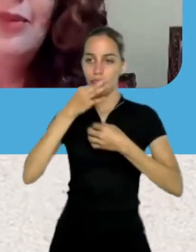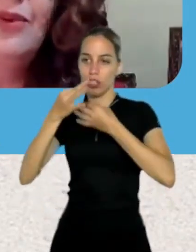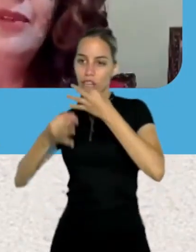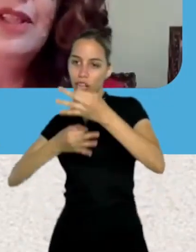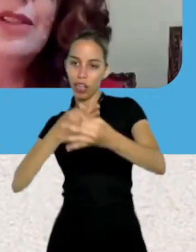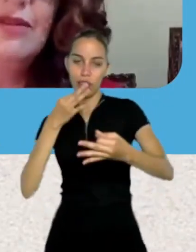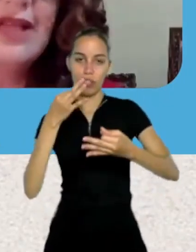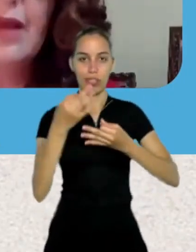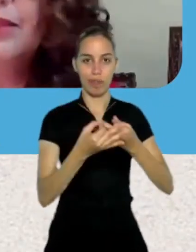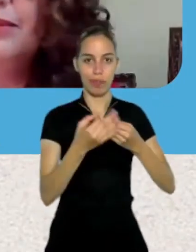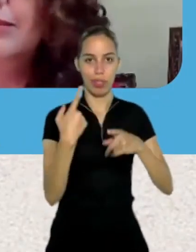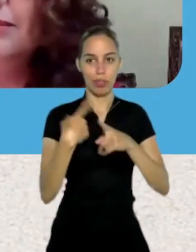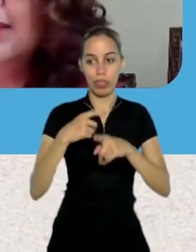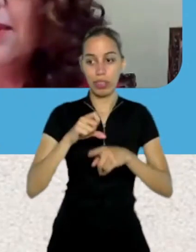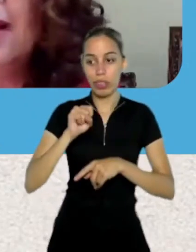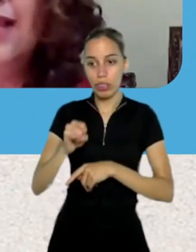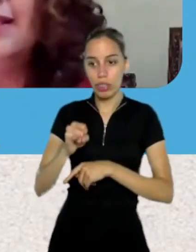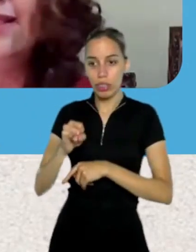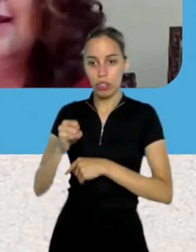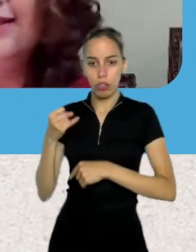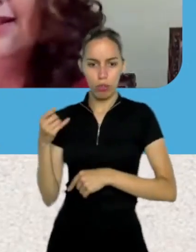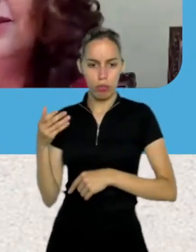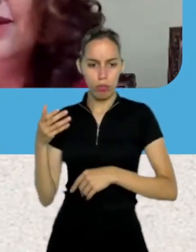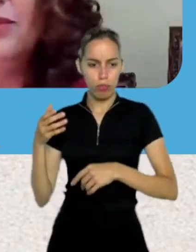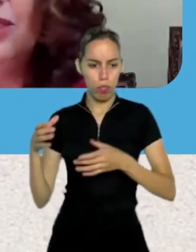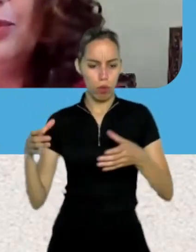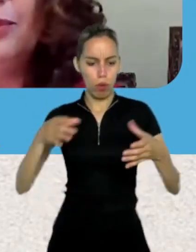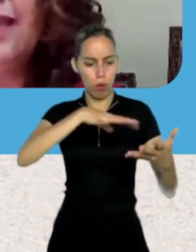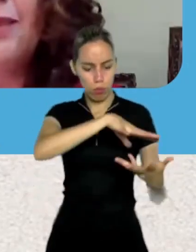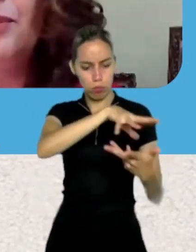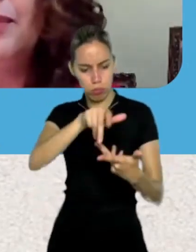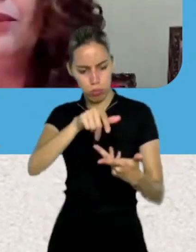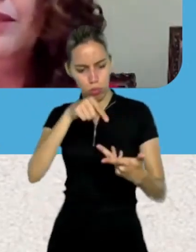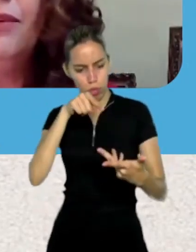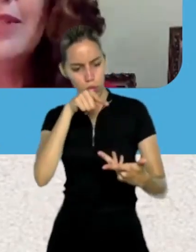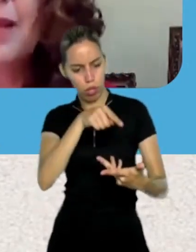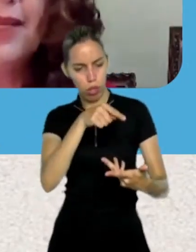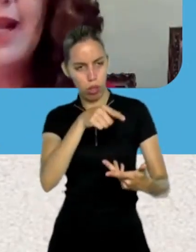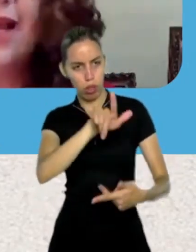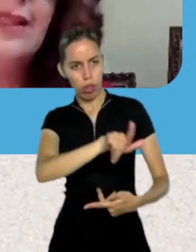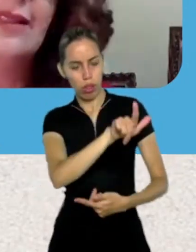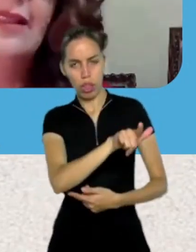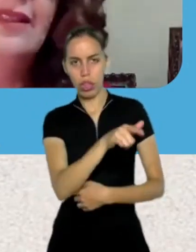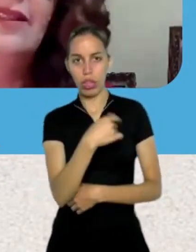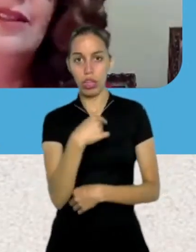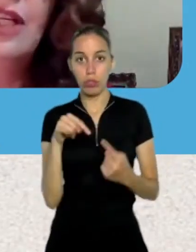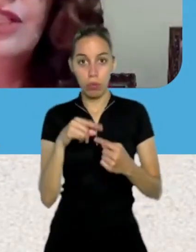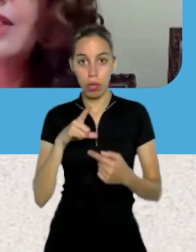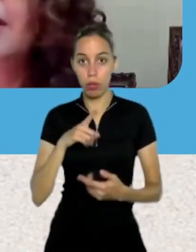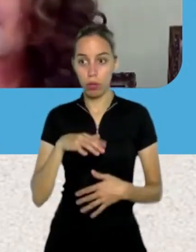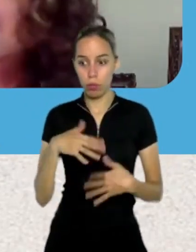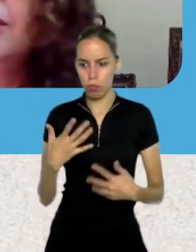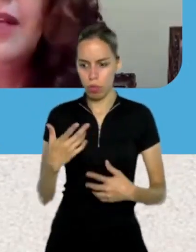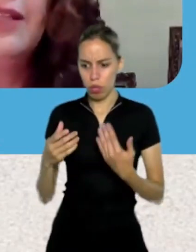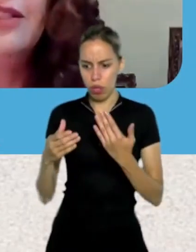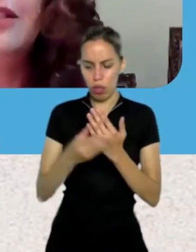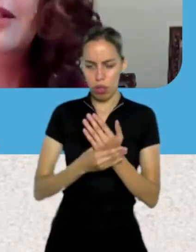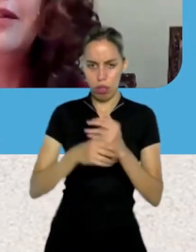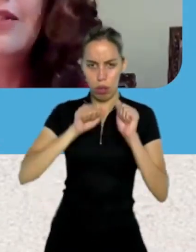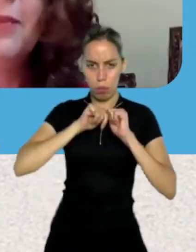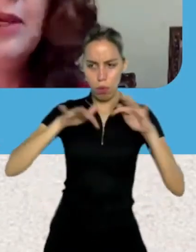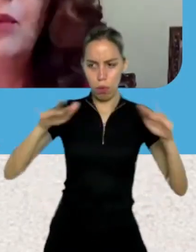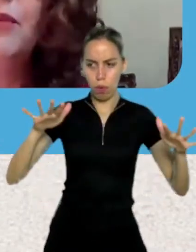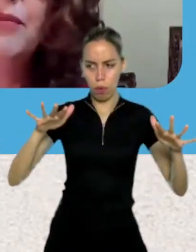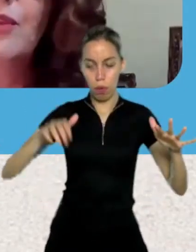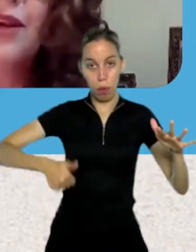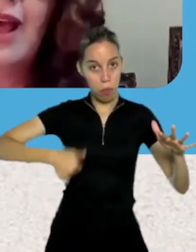nesse mundo, a gente não sabe nada, né? Eu lembro quando eu publiquei meu primeiro livro, eu não sabia nada de edição, nem